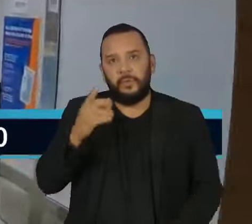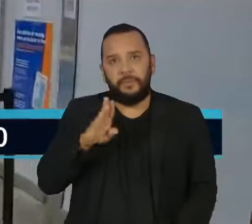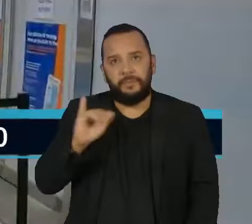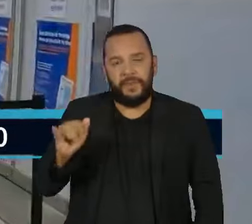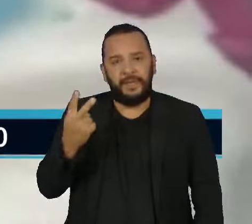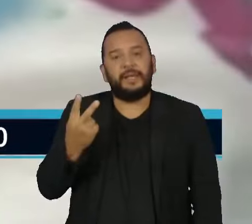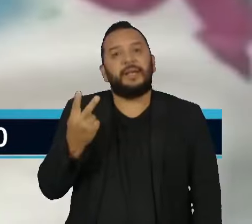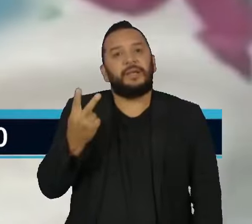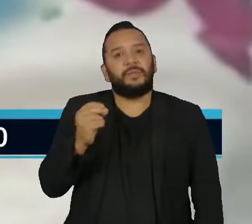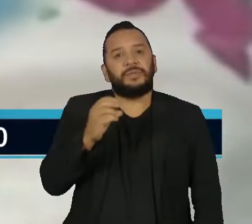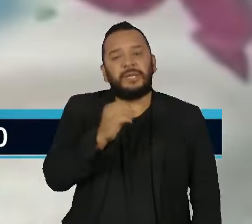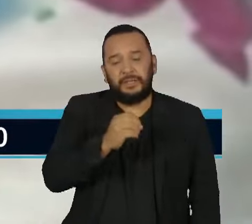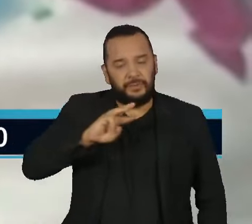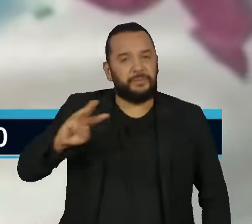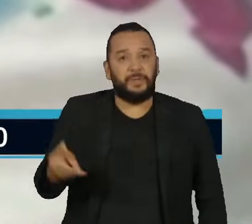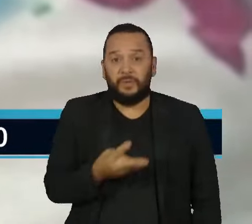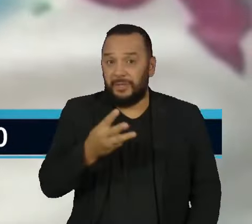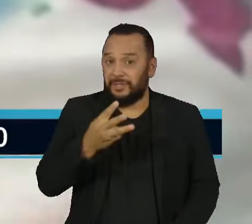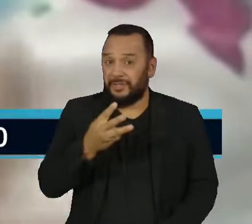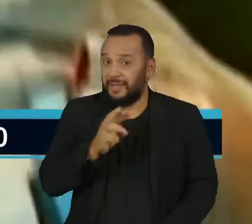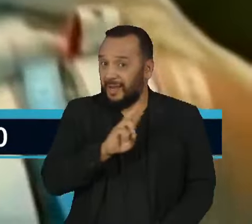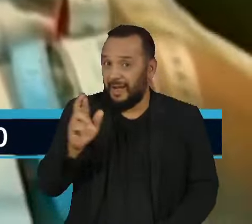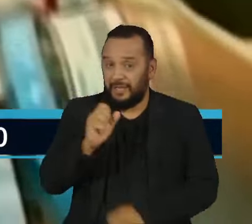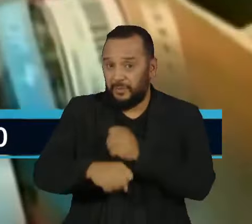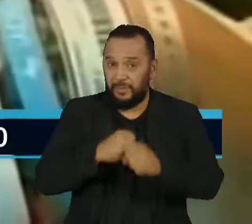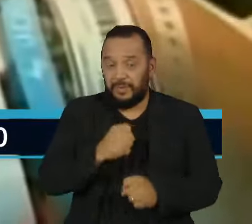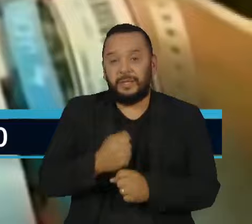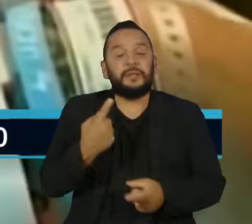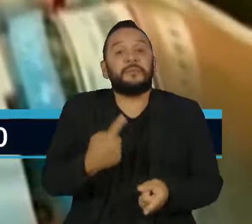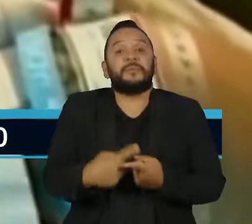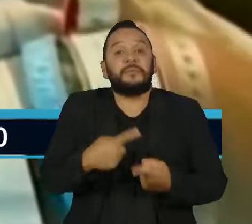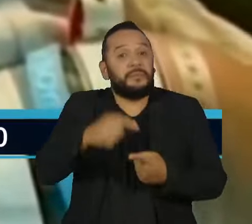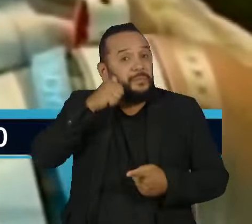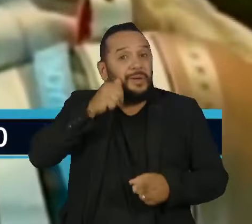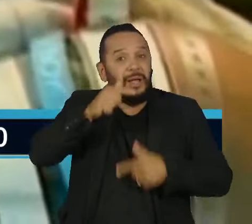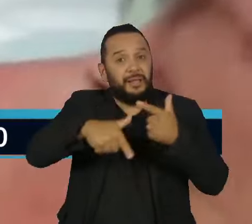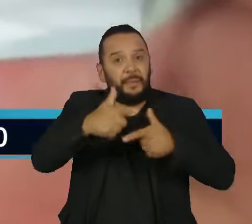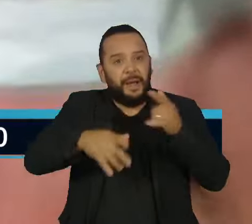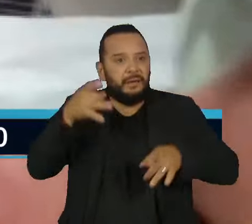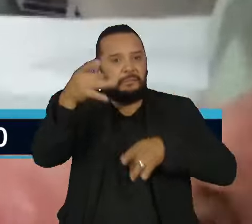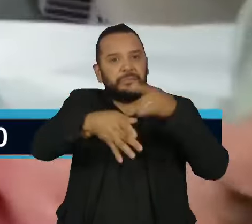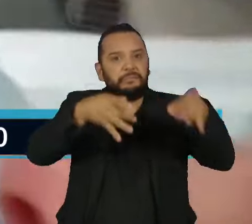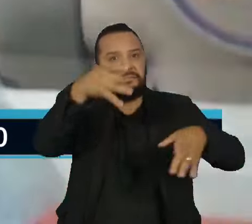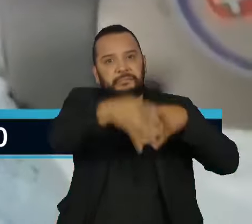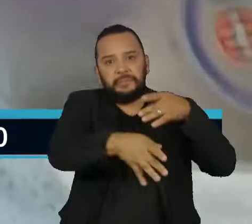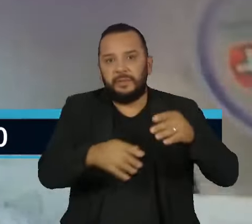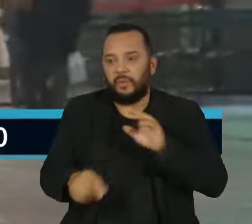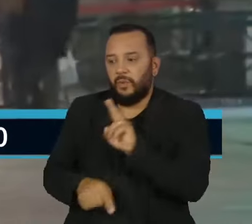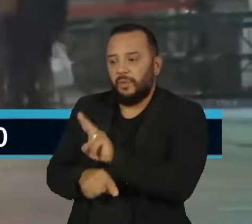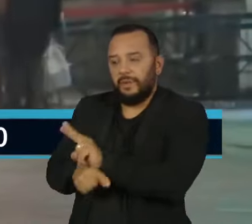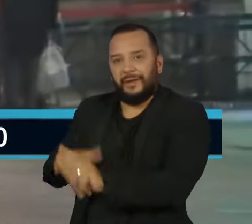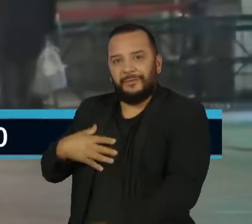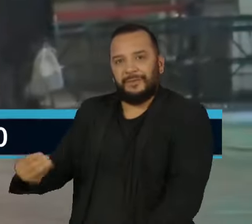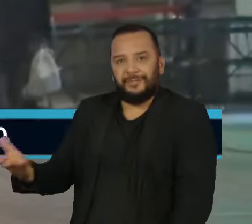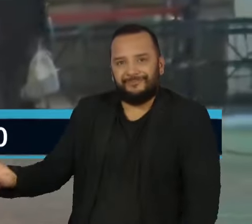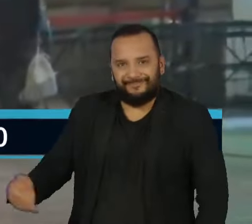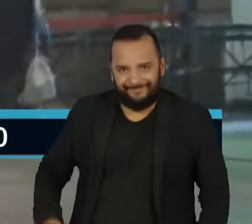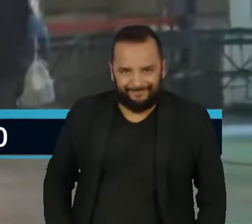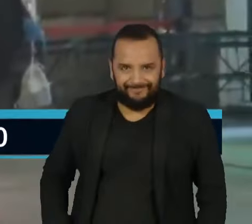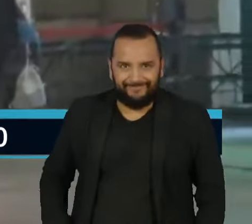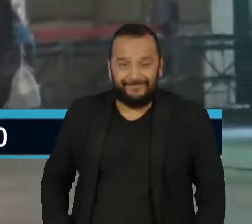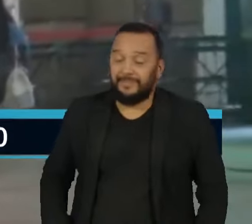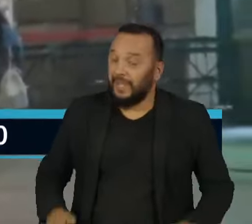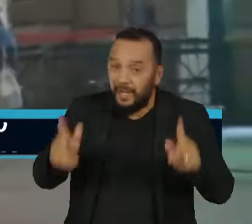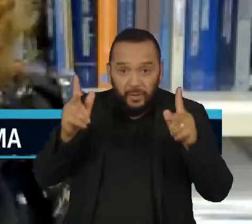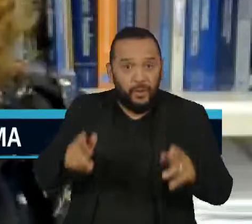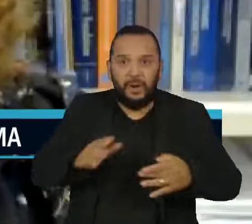R$1,2 bilhão por ano por conta da redução das cargas de trabalho das mulheres para cuidados dos filhos. O valor é parecido na